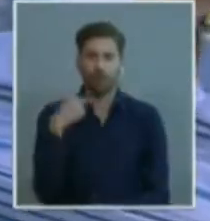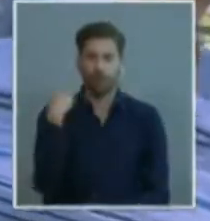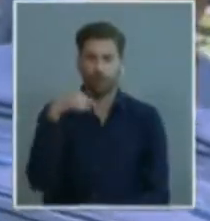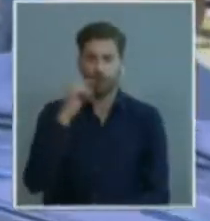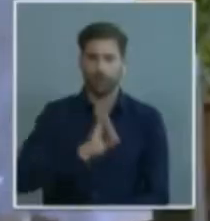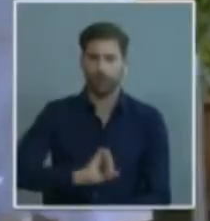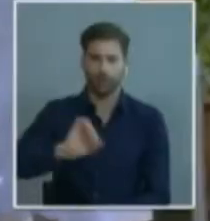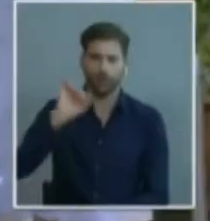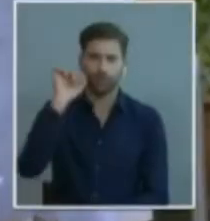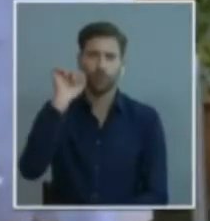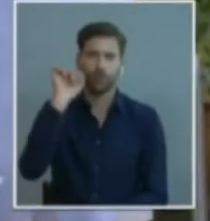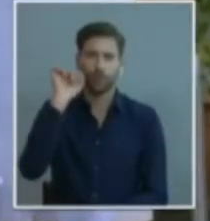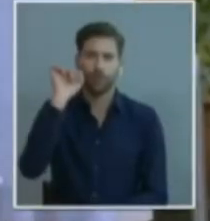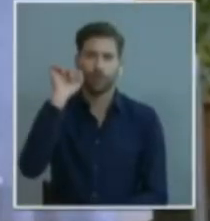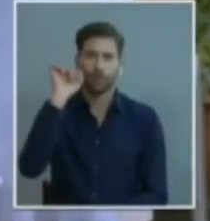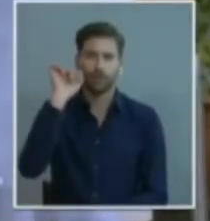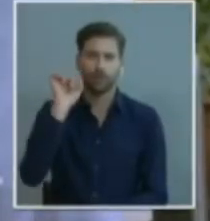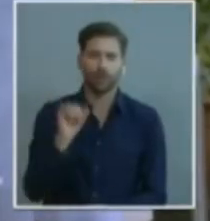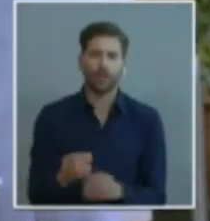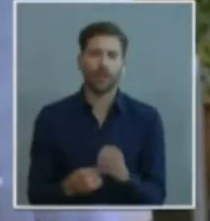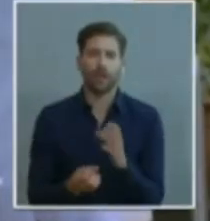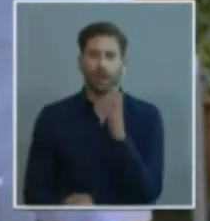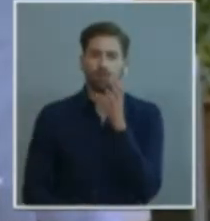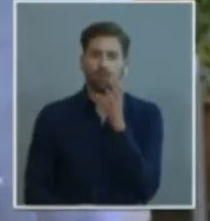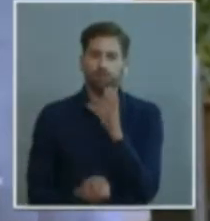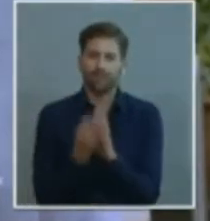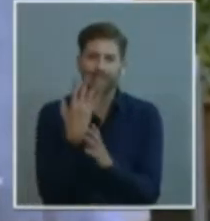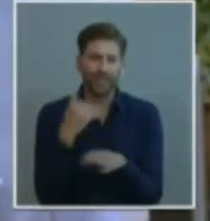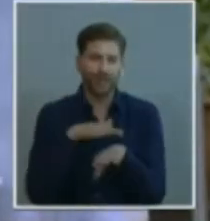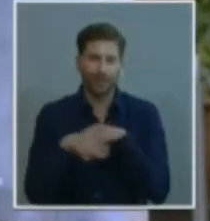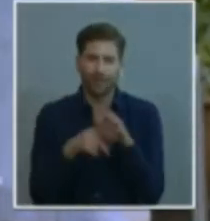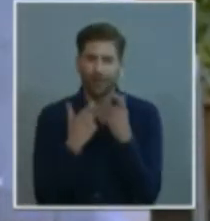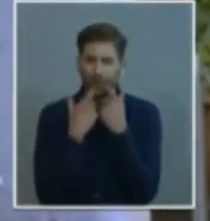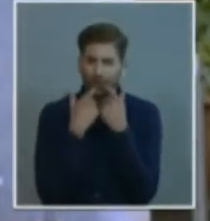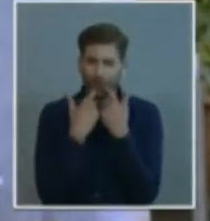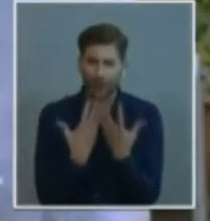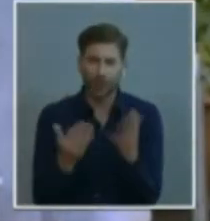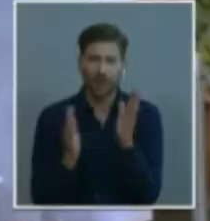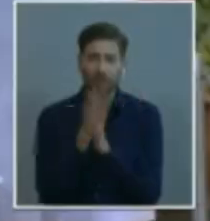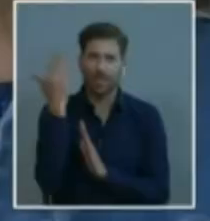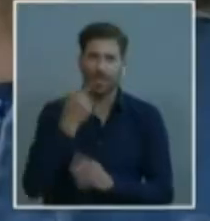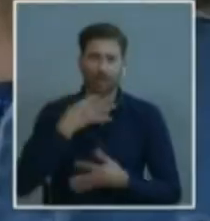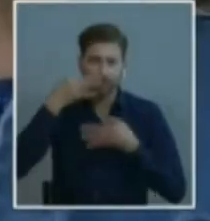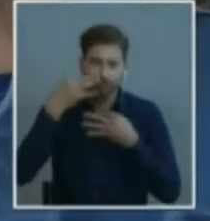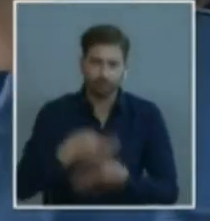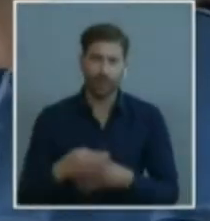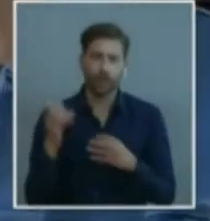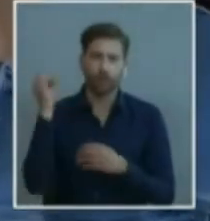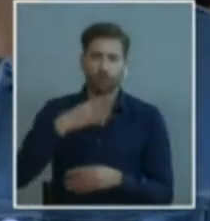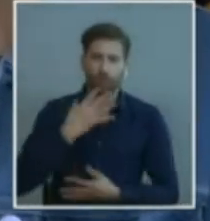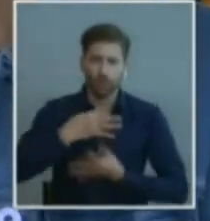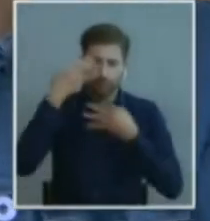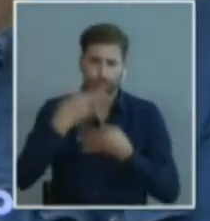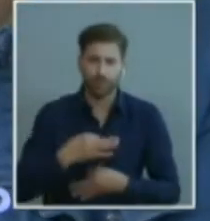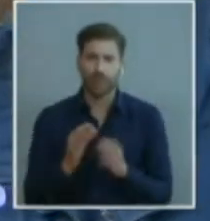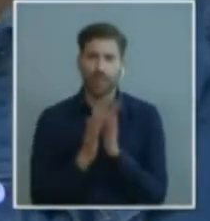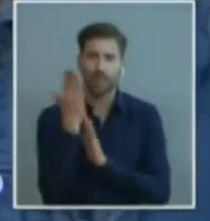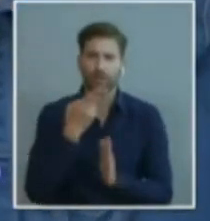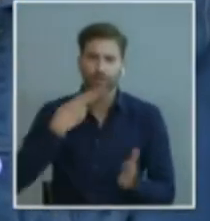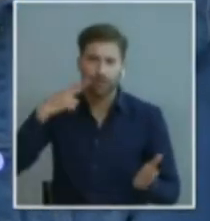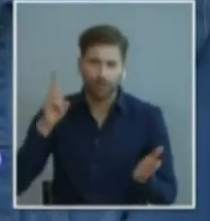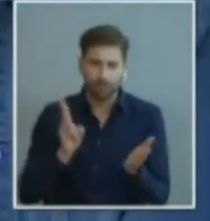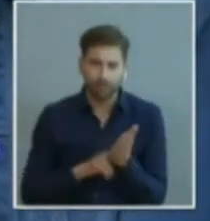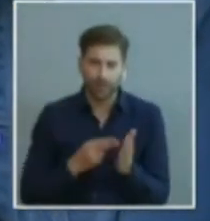Deus, nascido do Pai antes de todos os séculos. Deus de Deus, luz da luz, Deus verdadeiro de